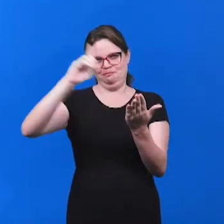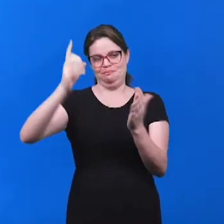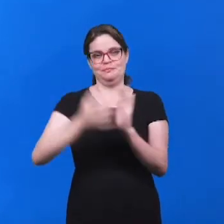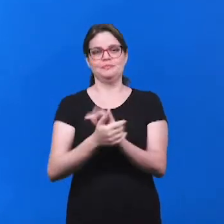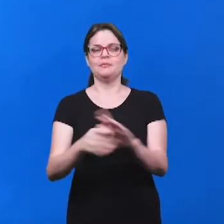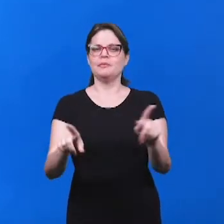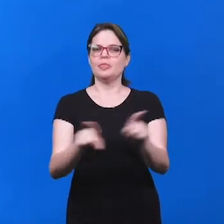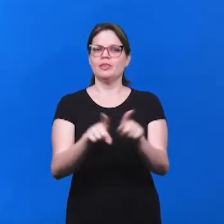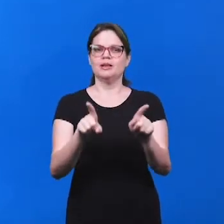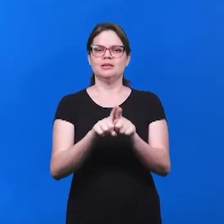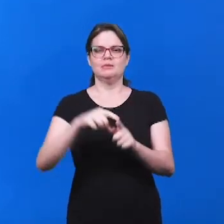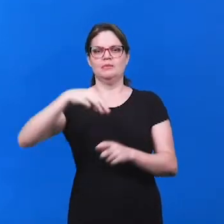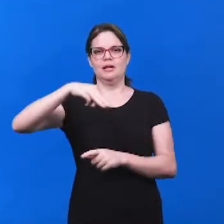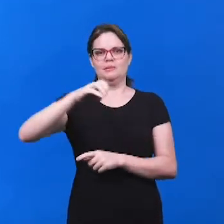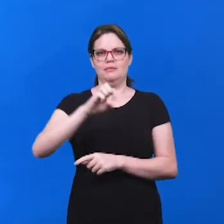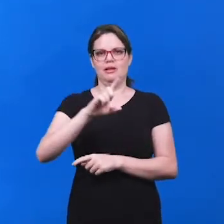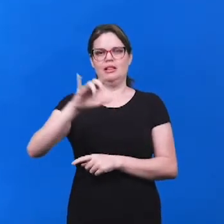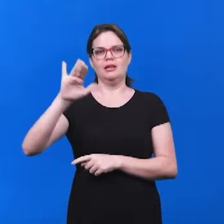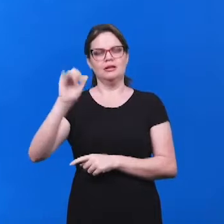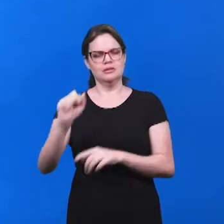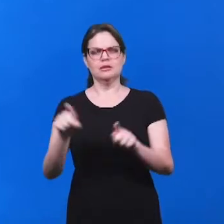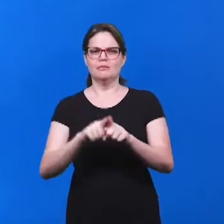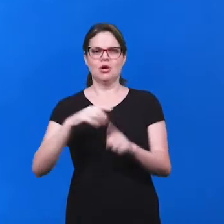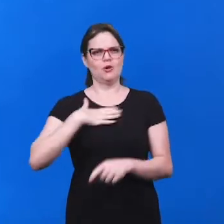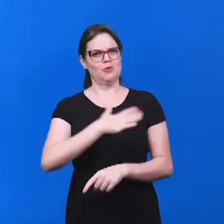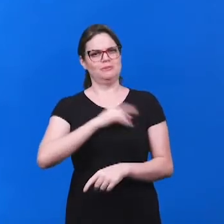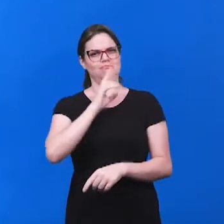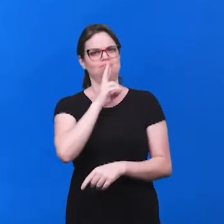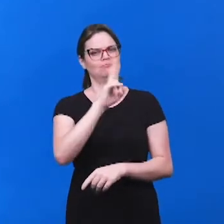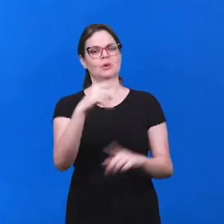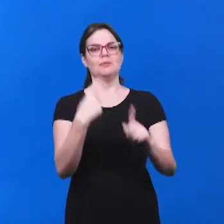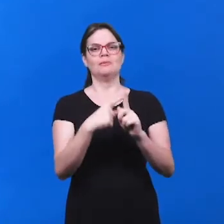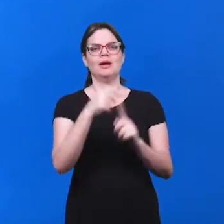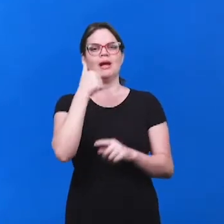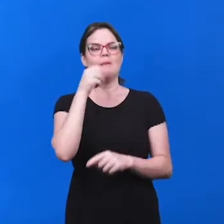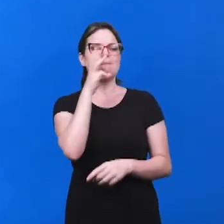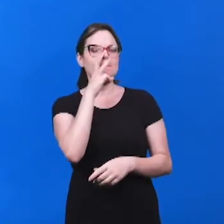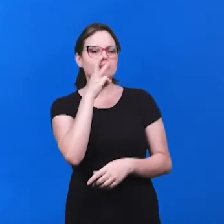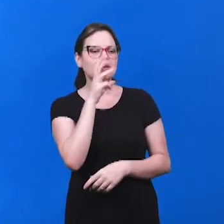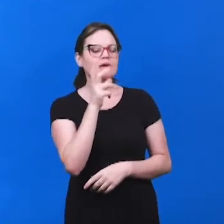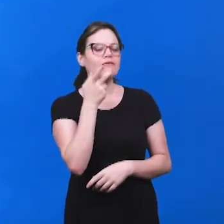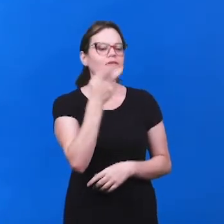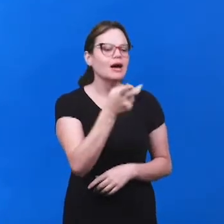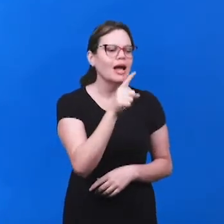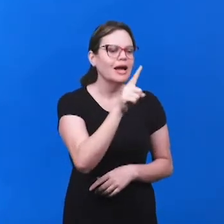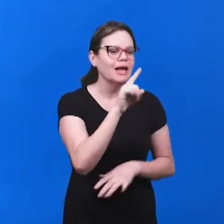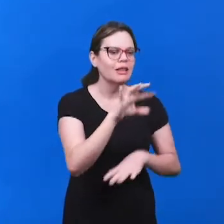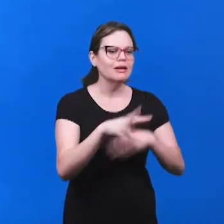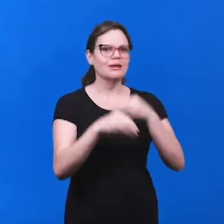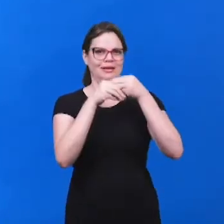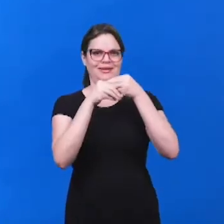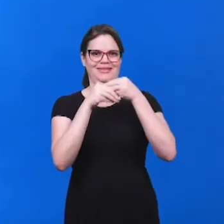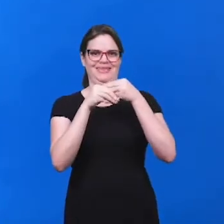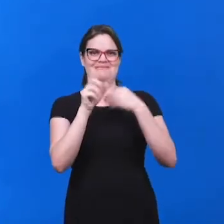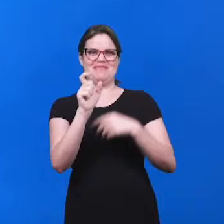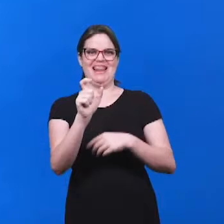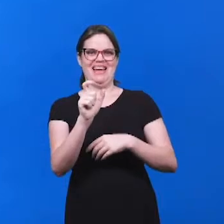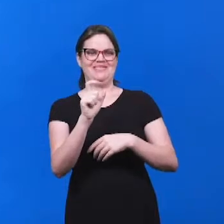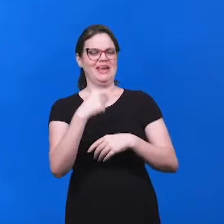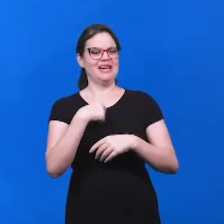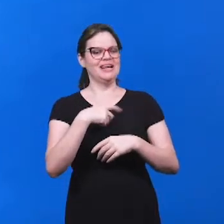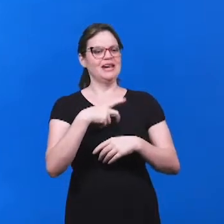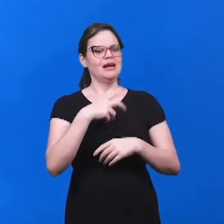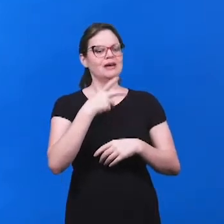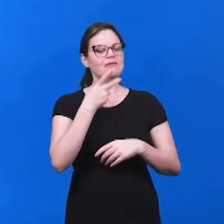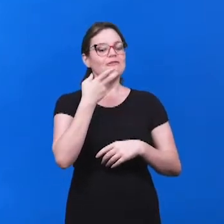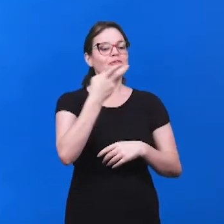a Melissa, eu gostei muito das respostas da Melissa, porque a mamãe fala e ela completa a palavra. Então ela se lembra, né,